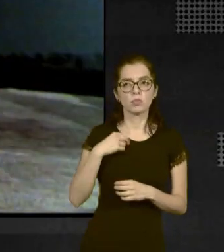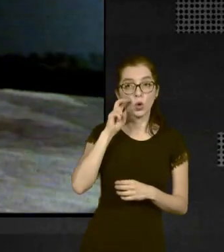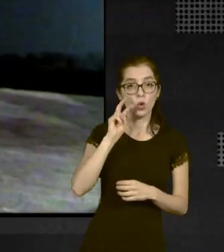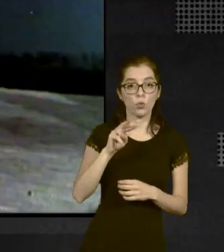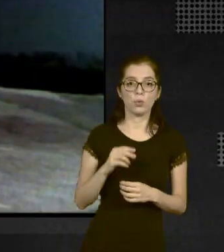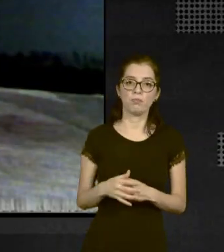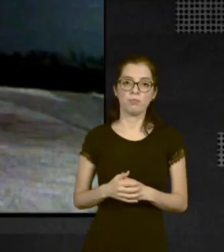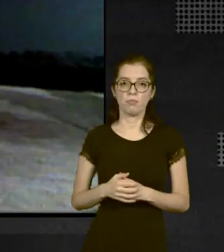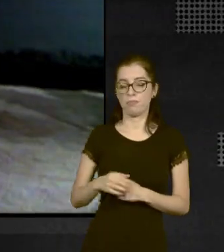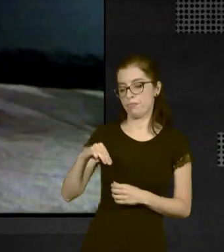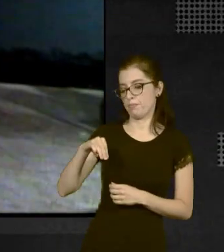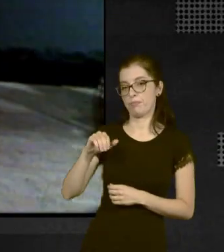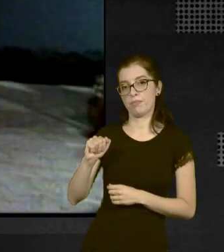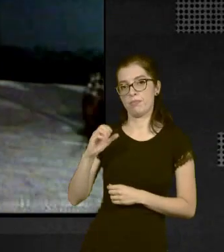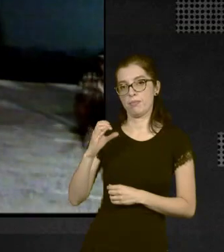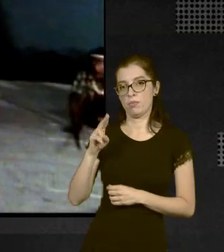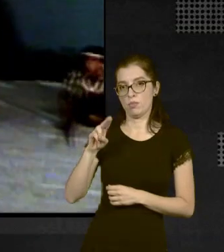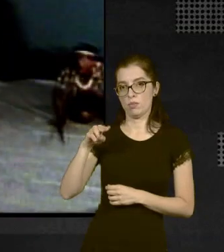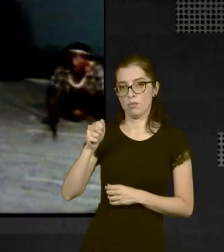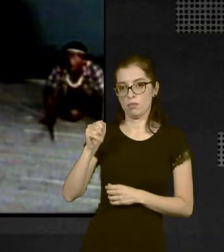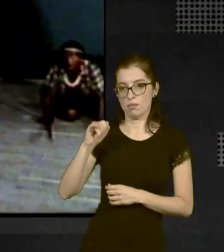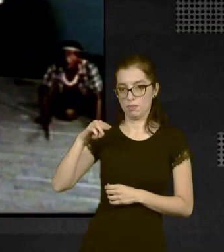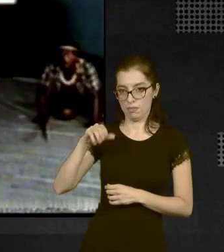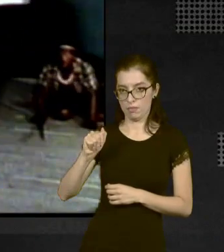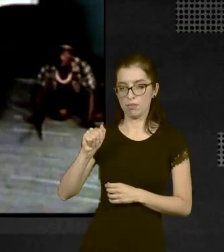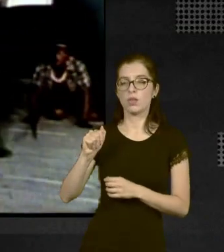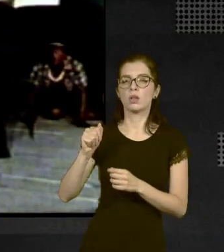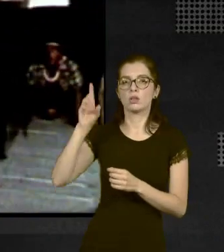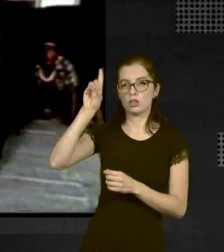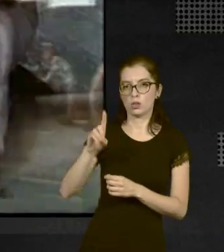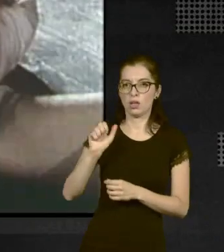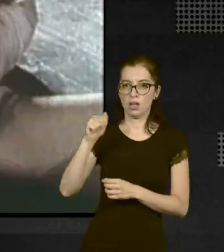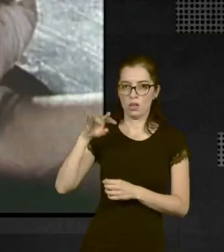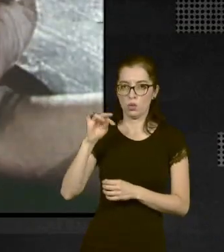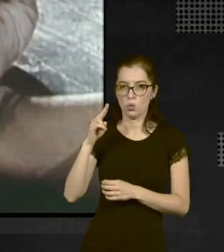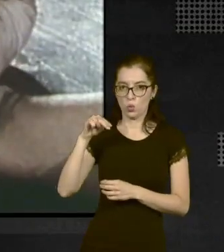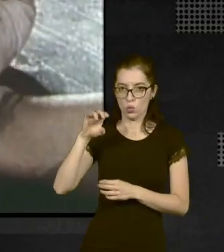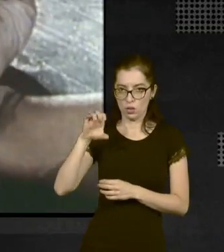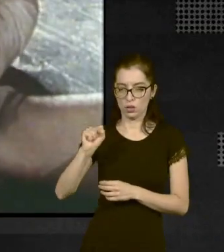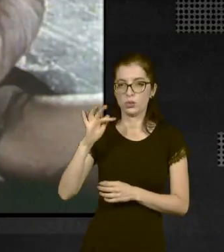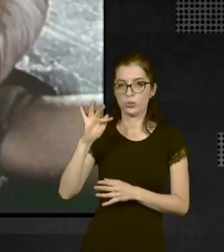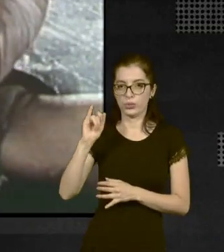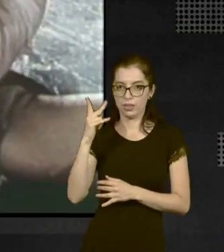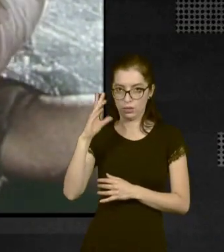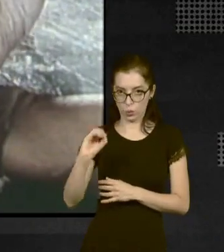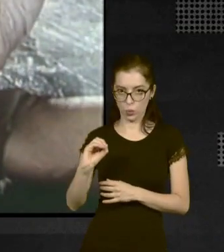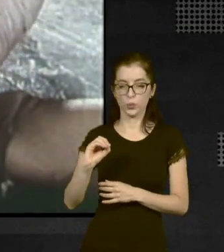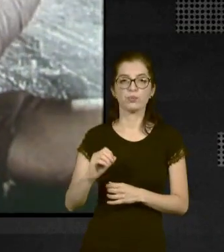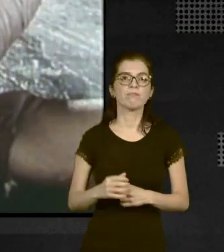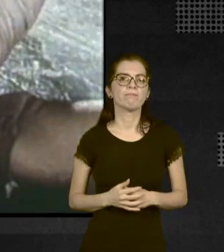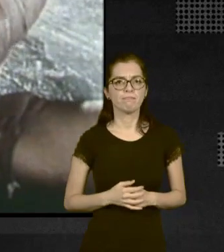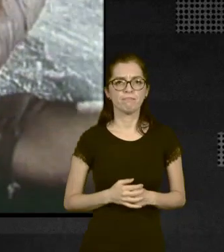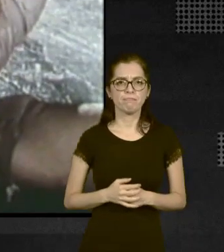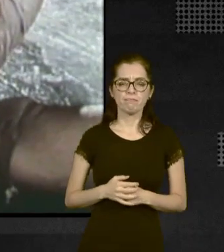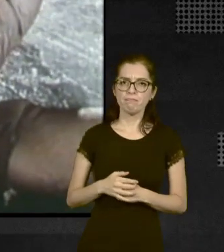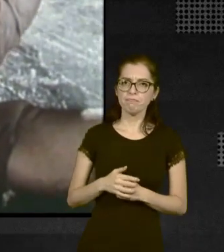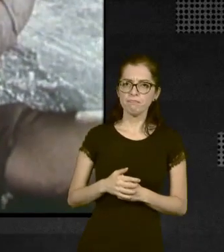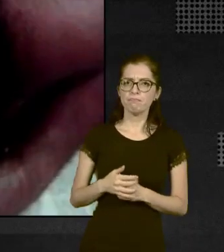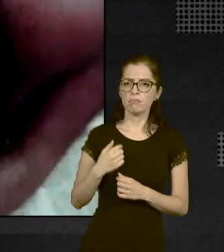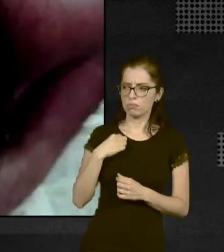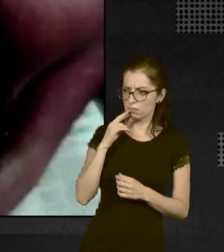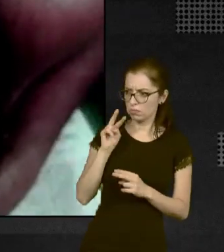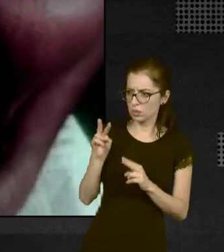Filho. Logo na primeira temporada do Macunaíma, eu fiquei tão fascinado que eu saí com febre.